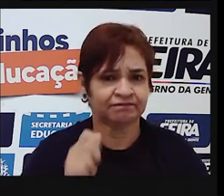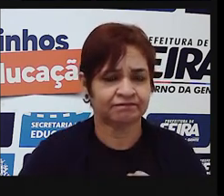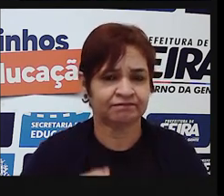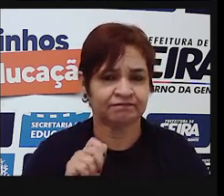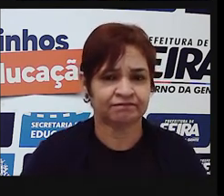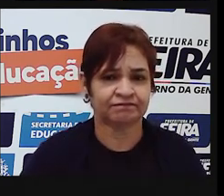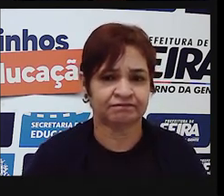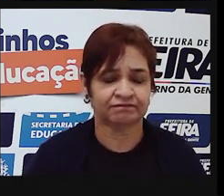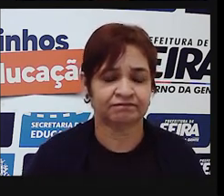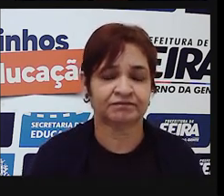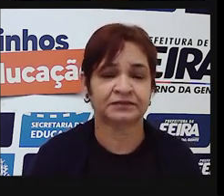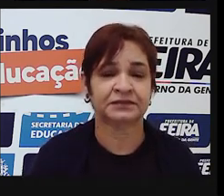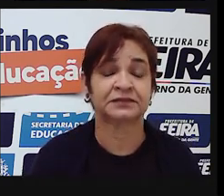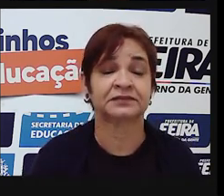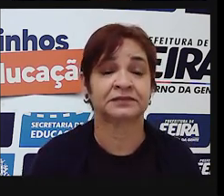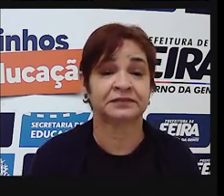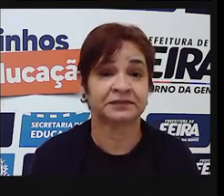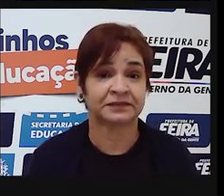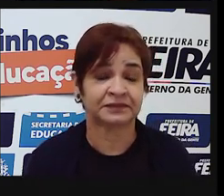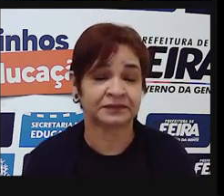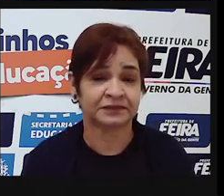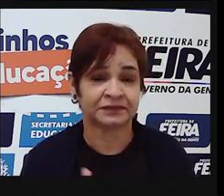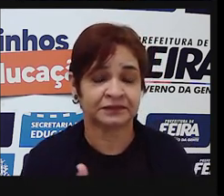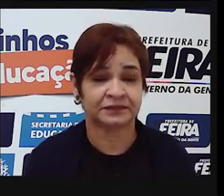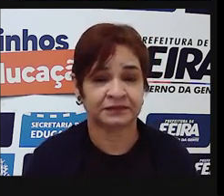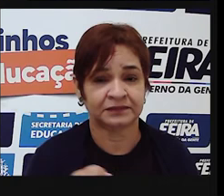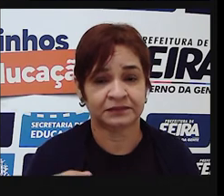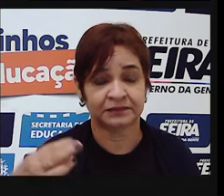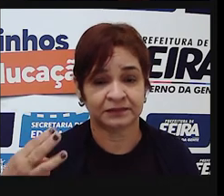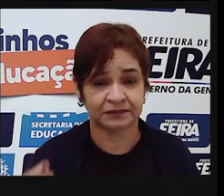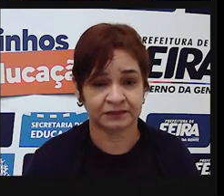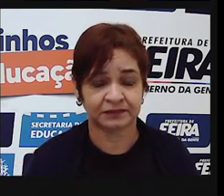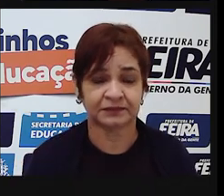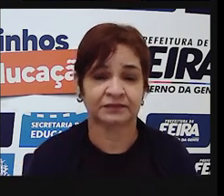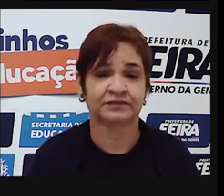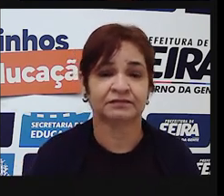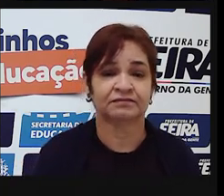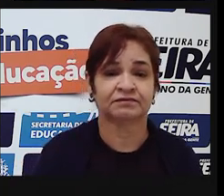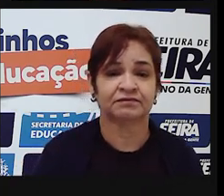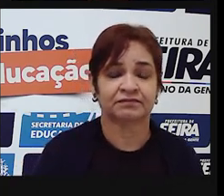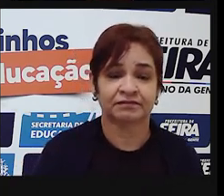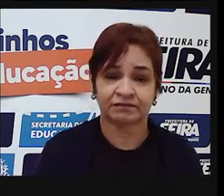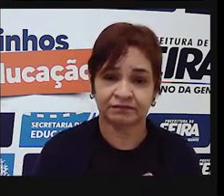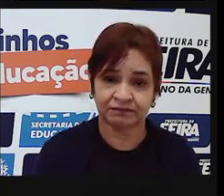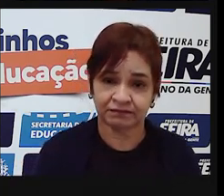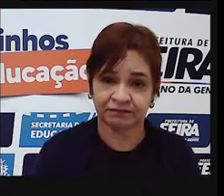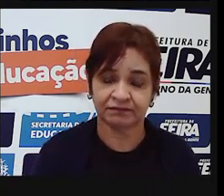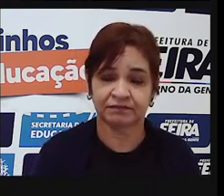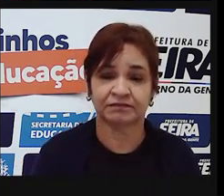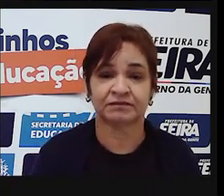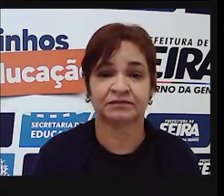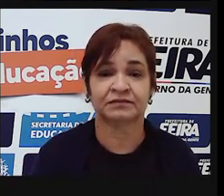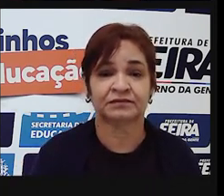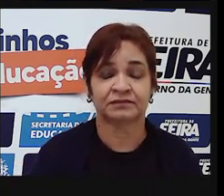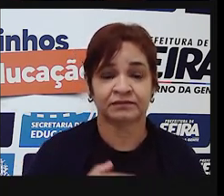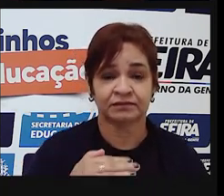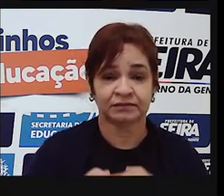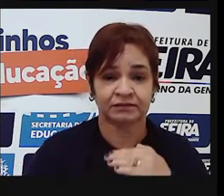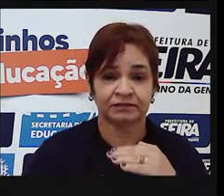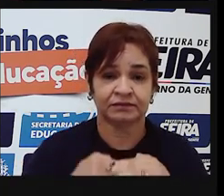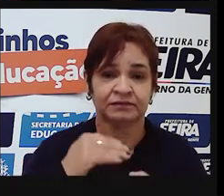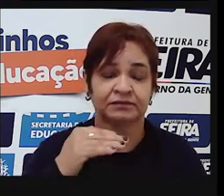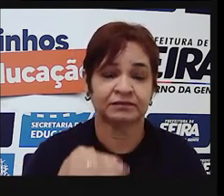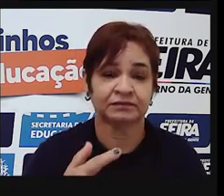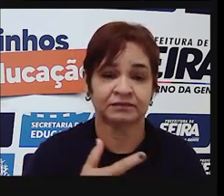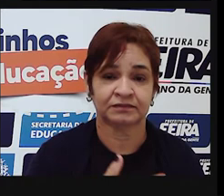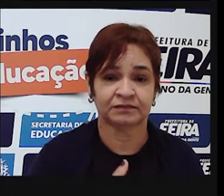X. Em 2003, lançou o single Máscara, que a projetou para o cenário do rock